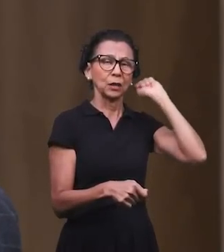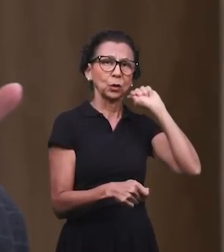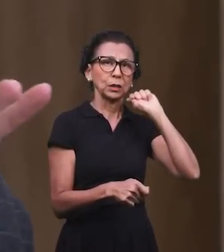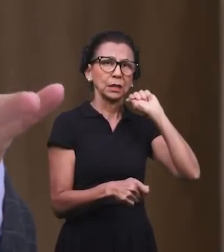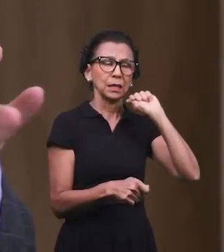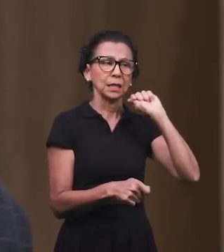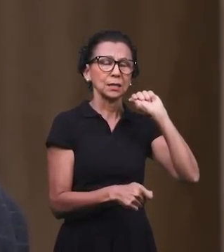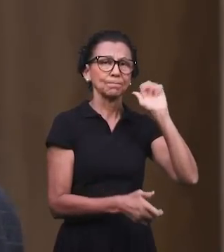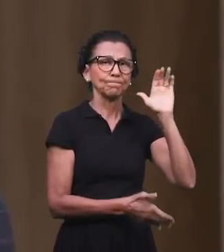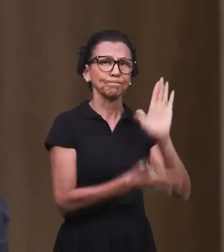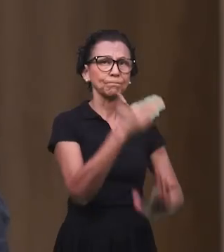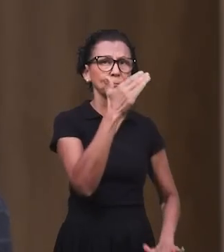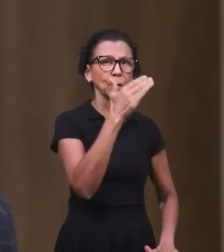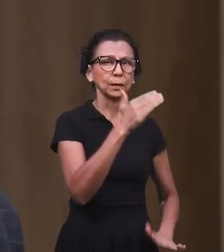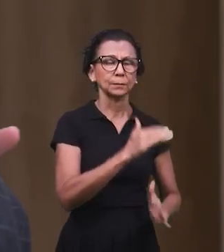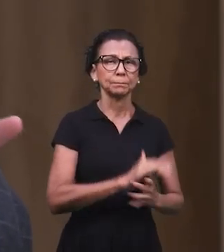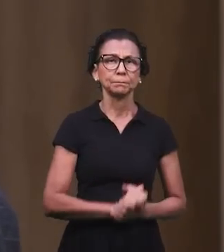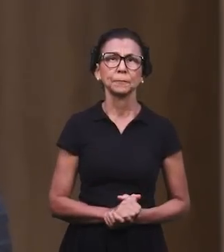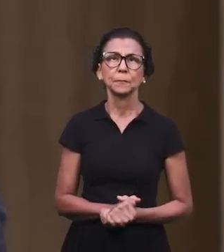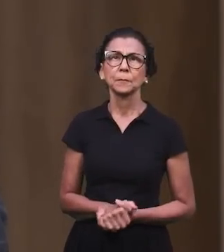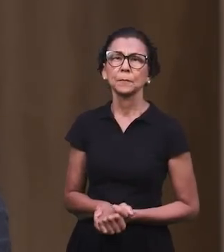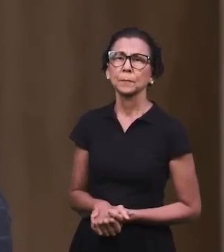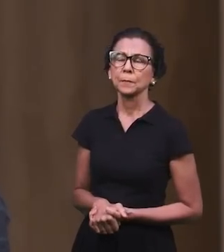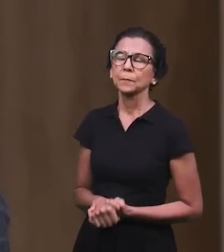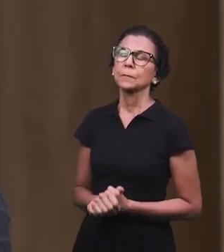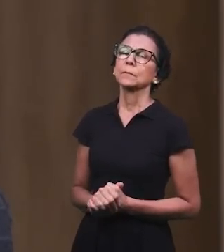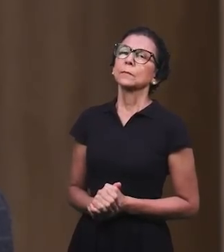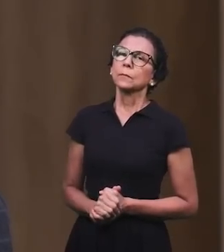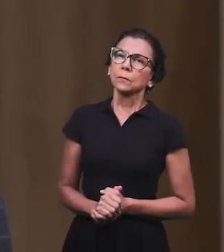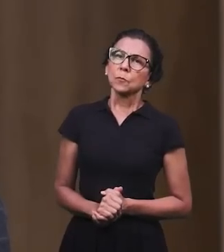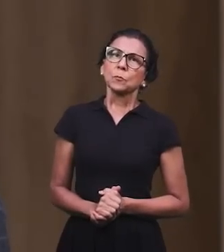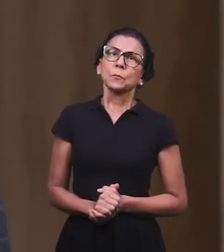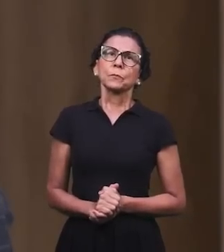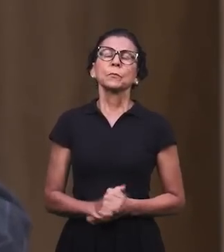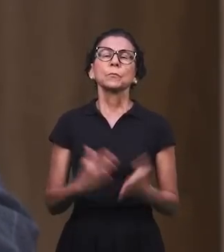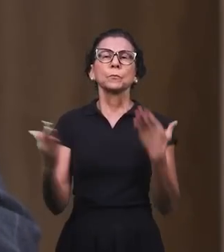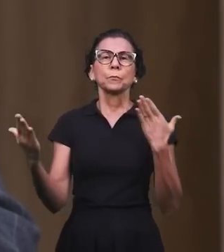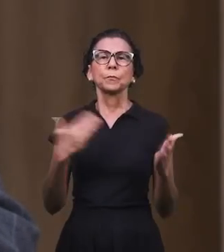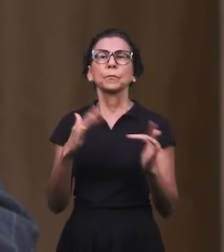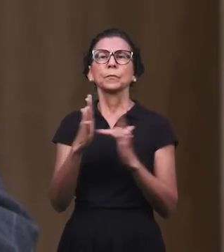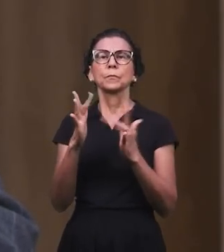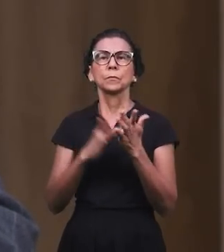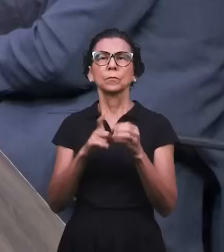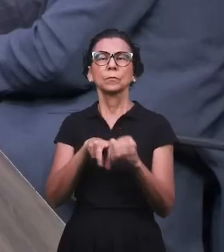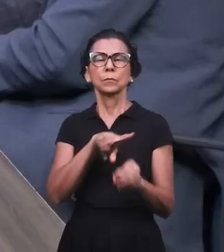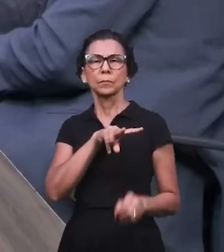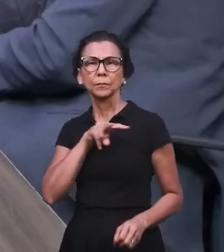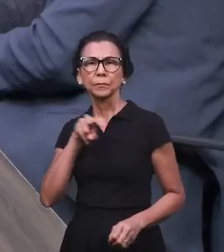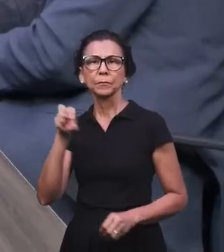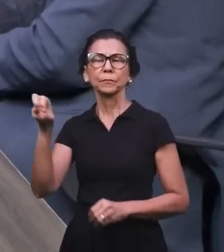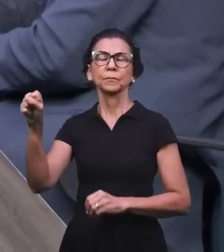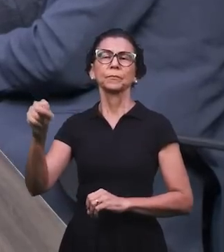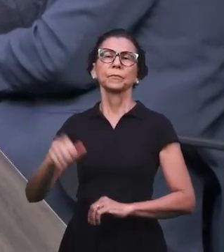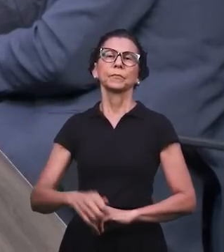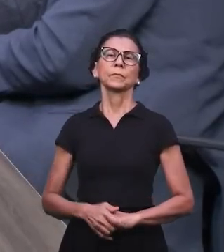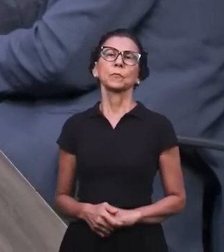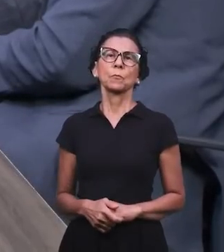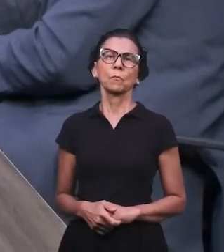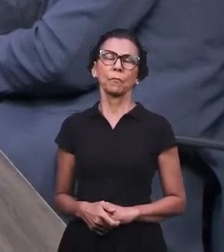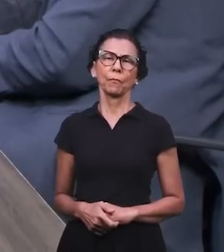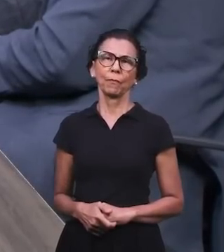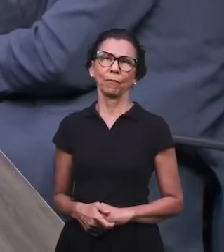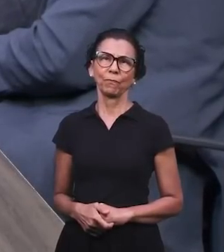há oposição. Tudo vai ser dissipado, porque a terra está retinindo a doutrina do Pai, a profecia e